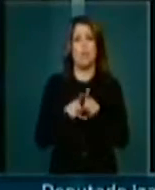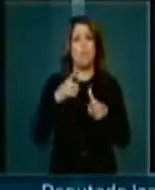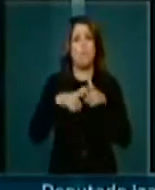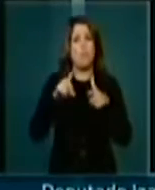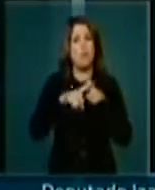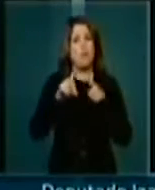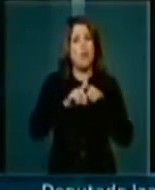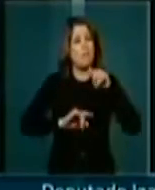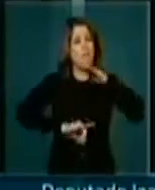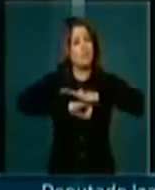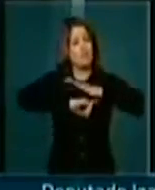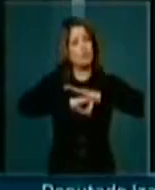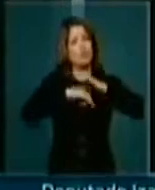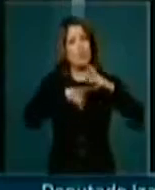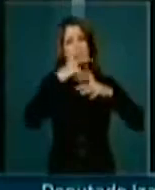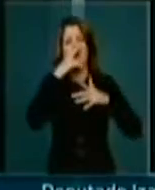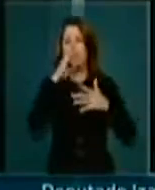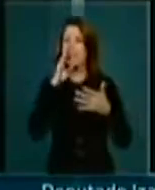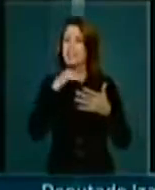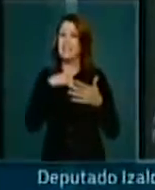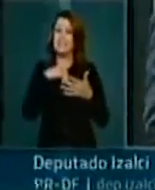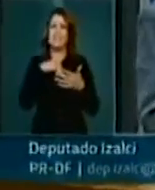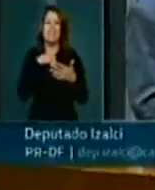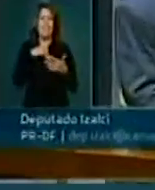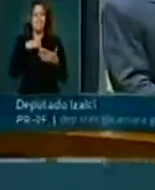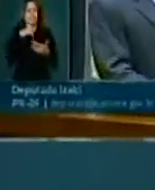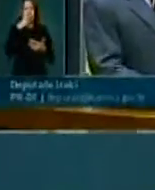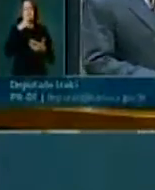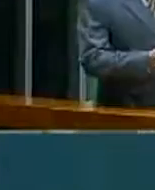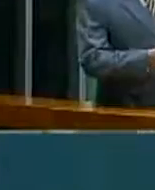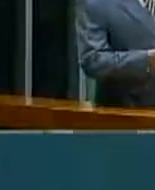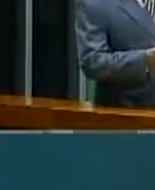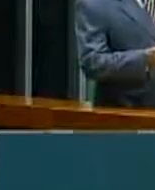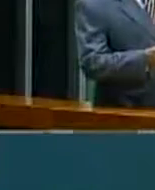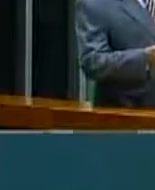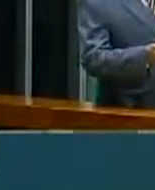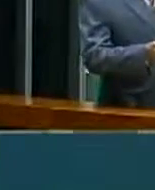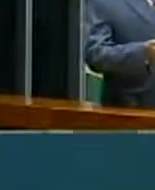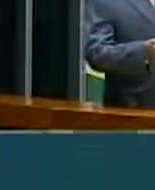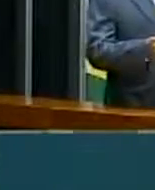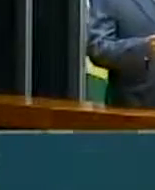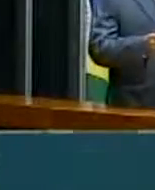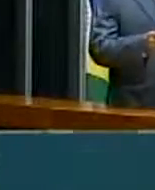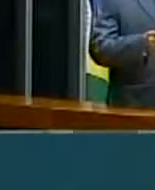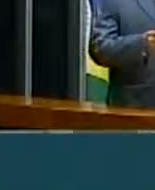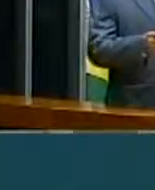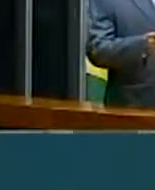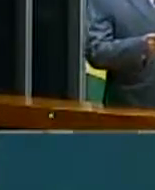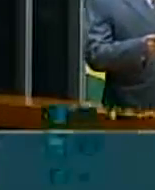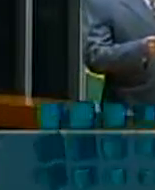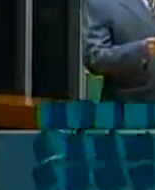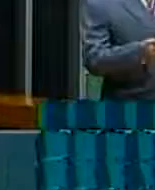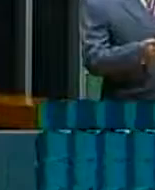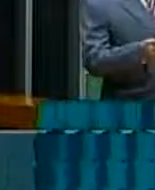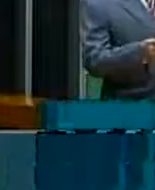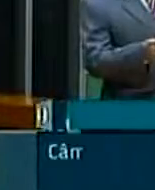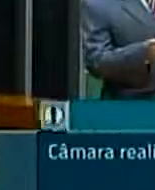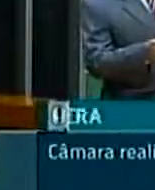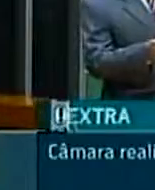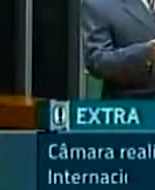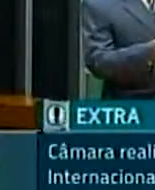crise institucional que desgasta o poder legislativo. E, portanto, a todos nós parlamentares